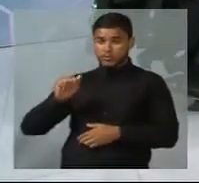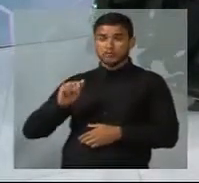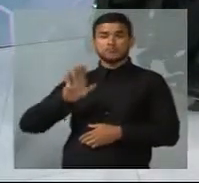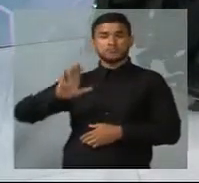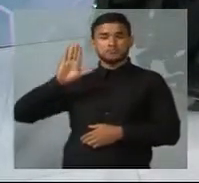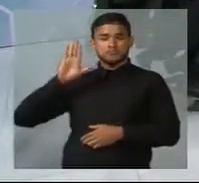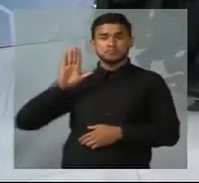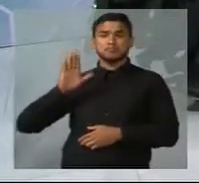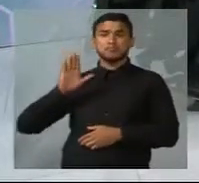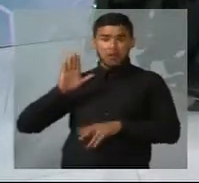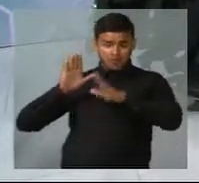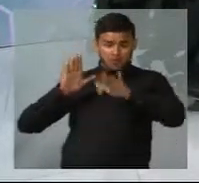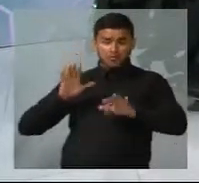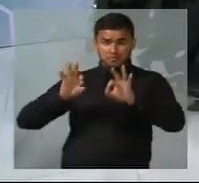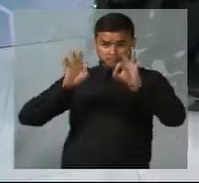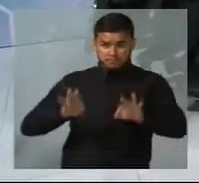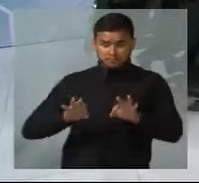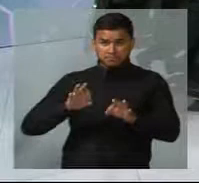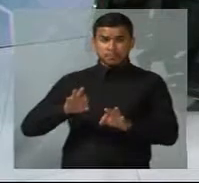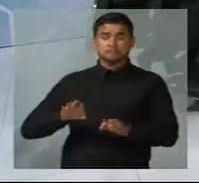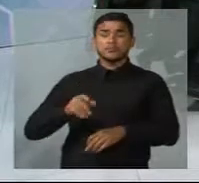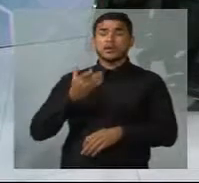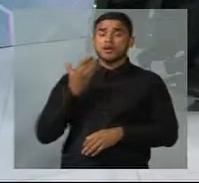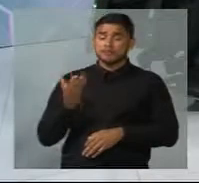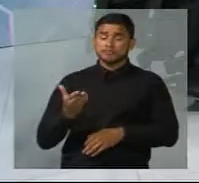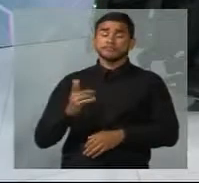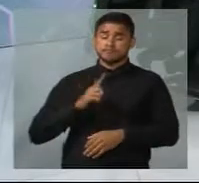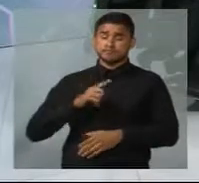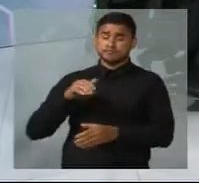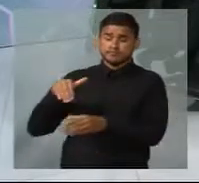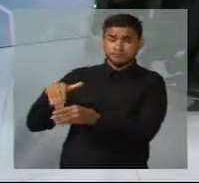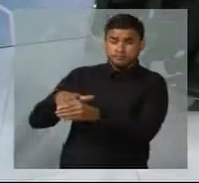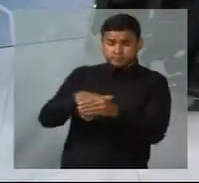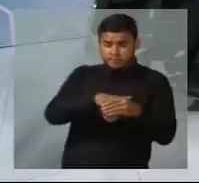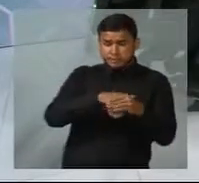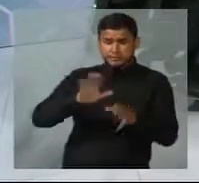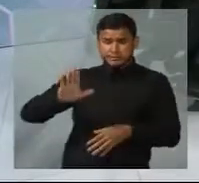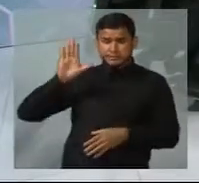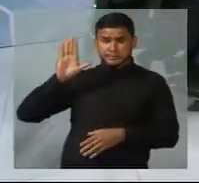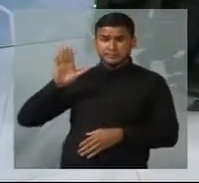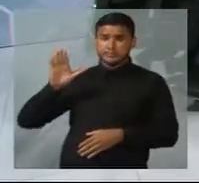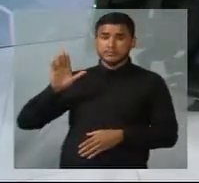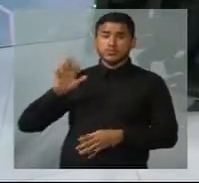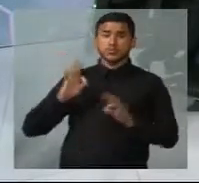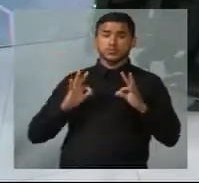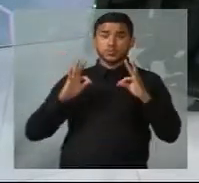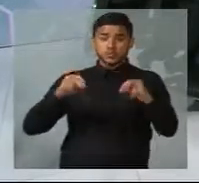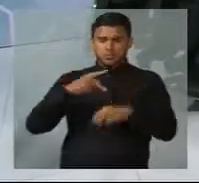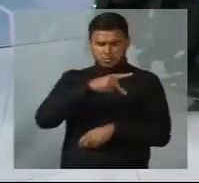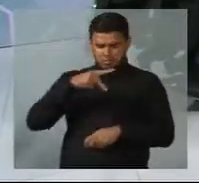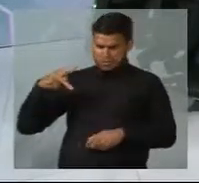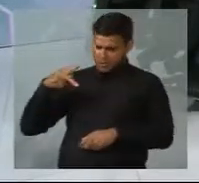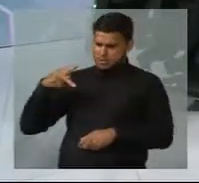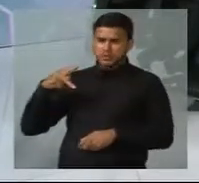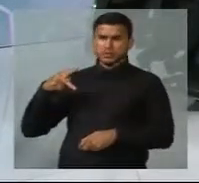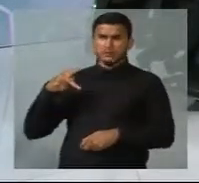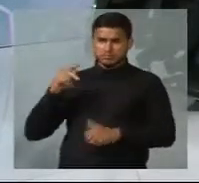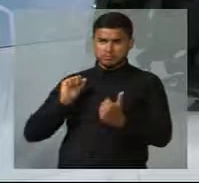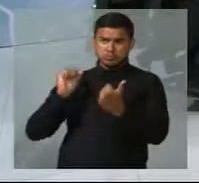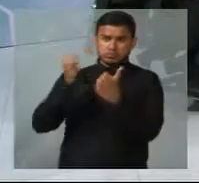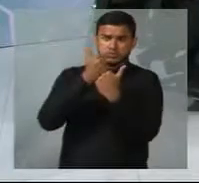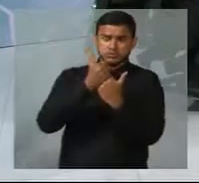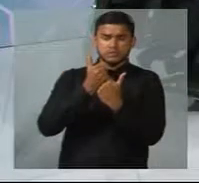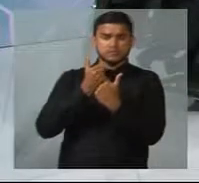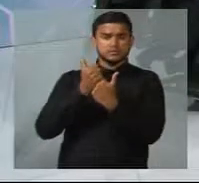sub judice, o fato é que ele interfere diretamente no quadro sucessório nacional, quer dizer,